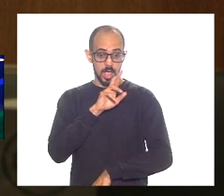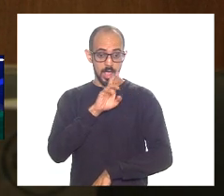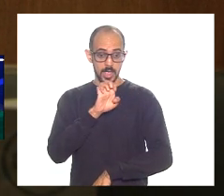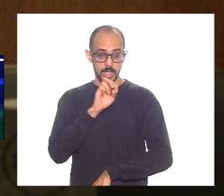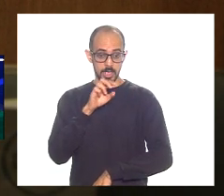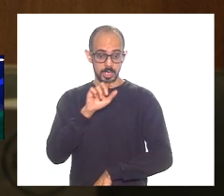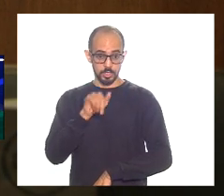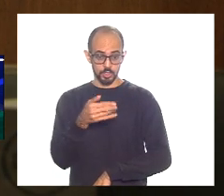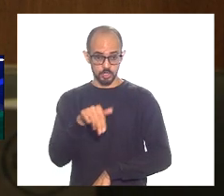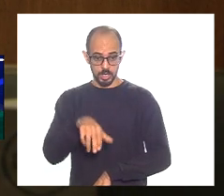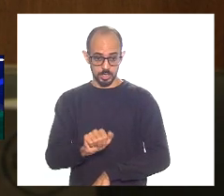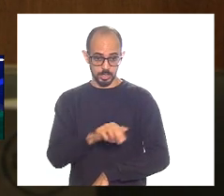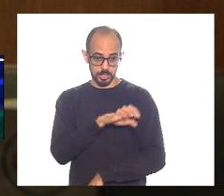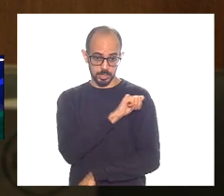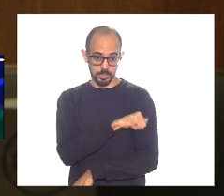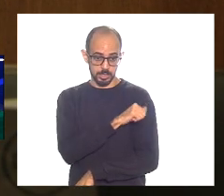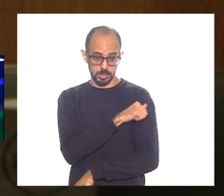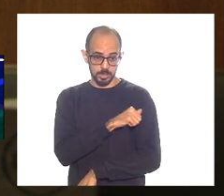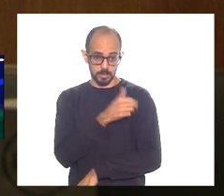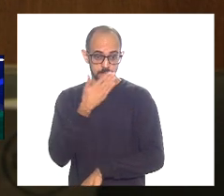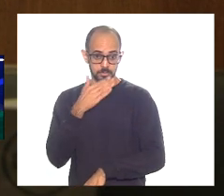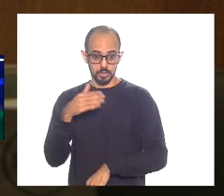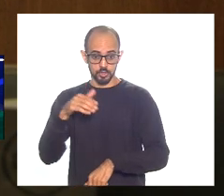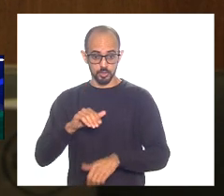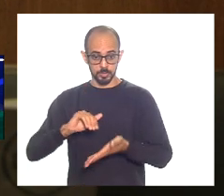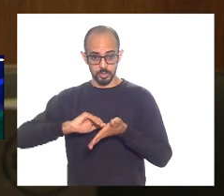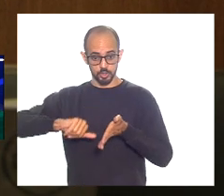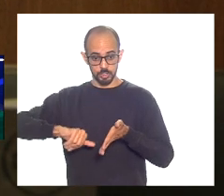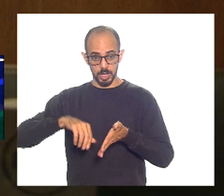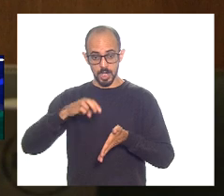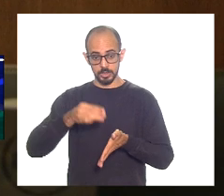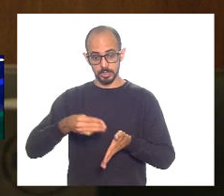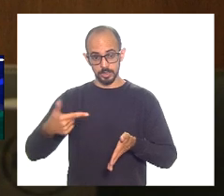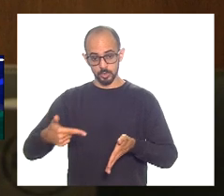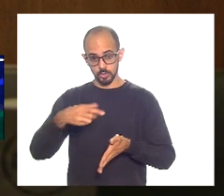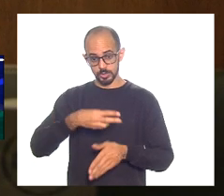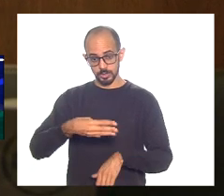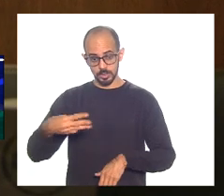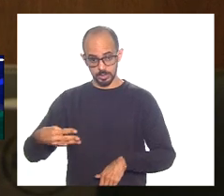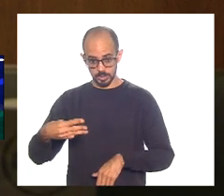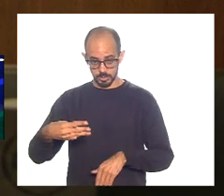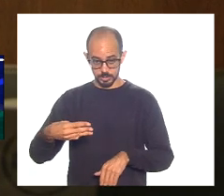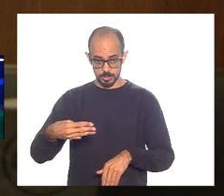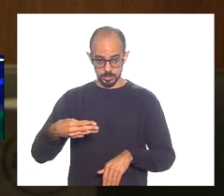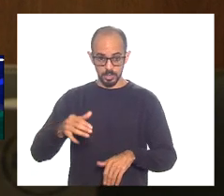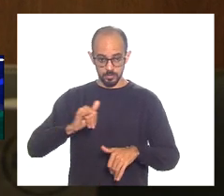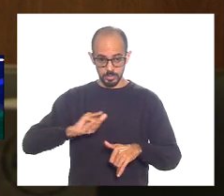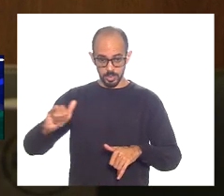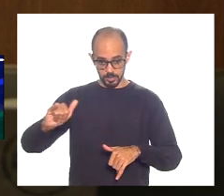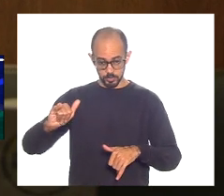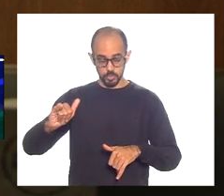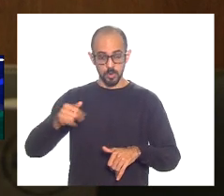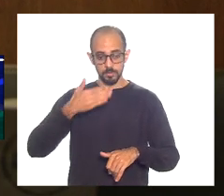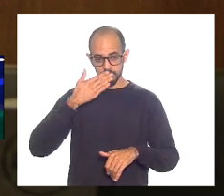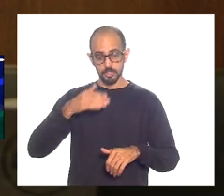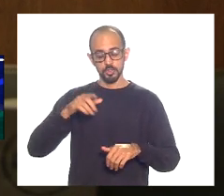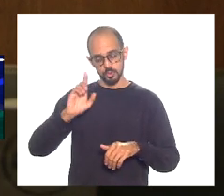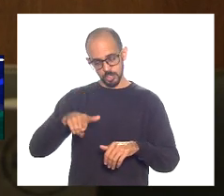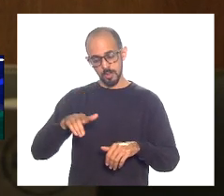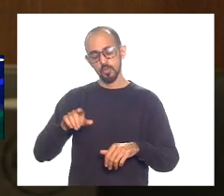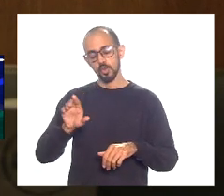das emendas 31 e 32 e foram rejeitadas, tá, deputado? O destaque de Vossa Excelência era nesse sentido e foram. Ok? Então vamos